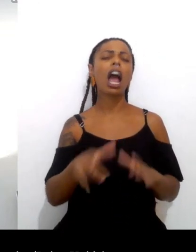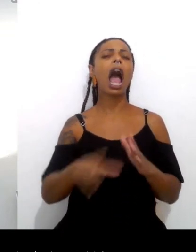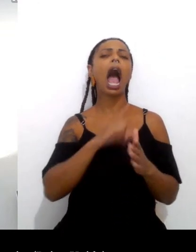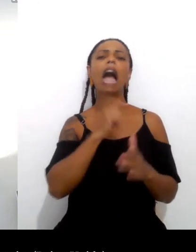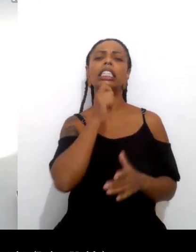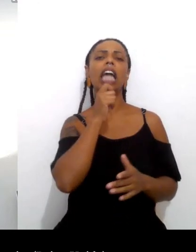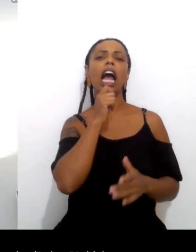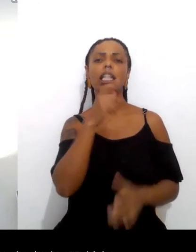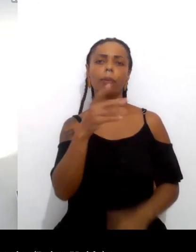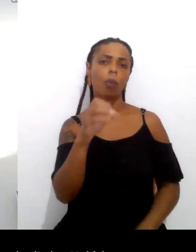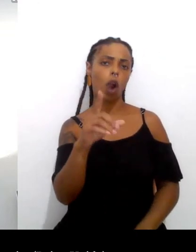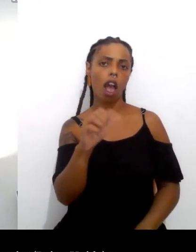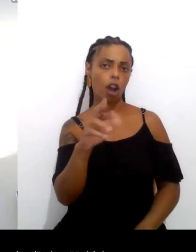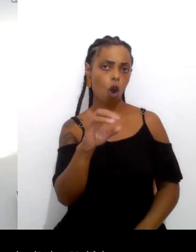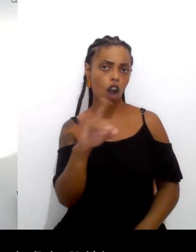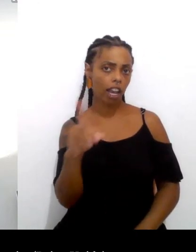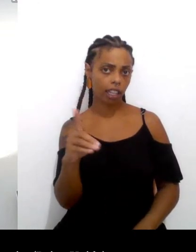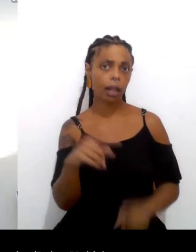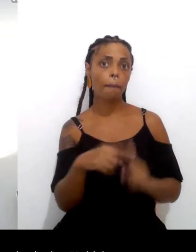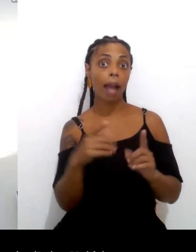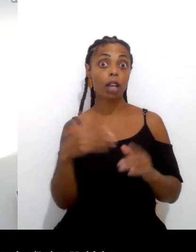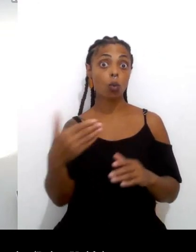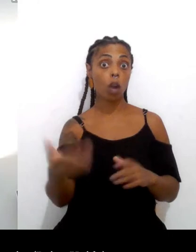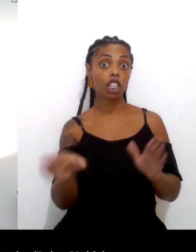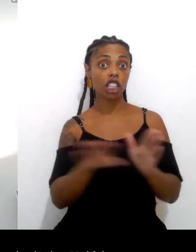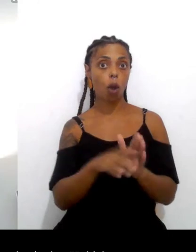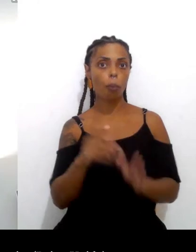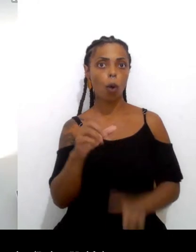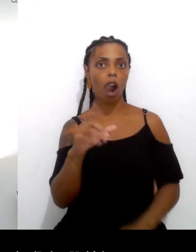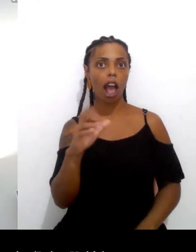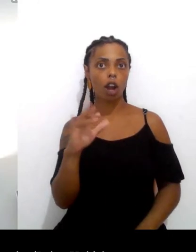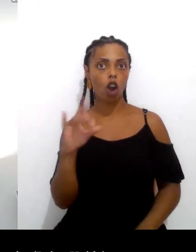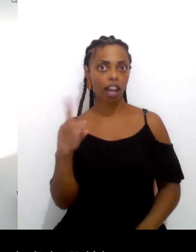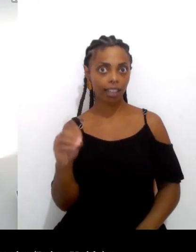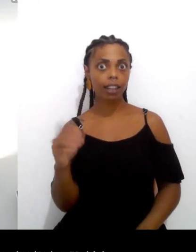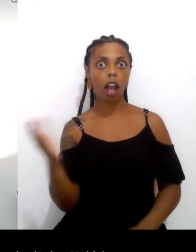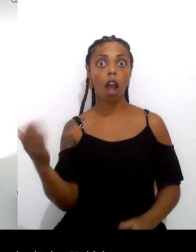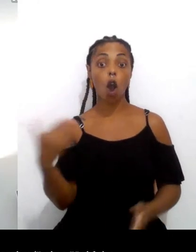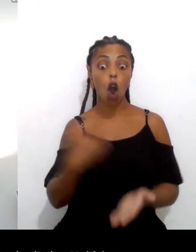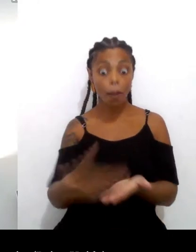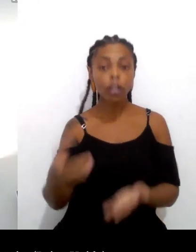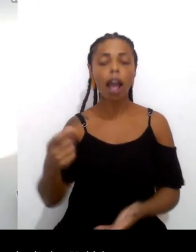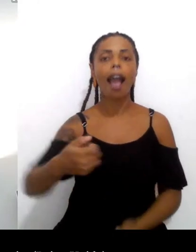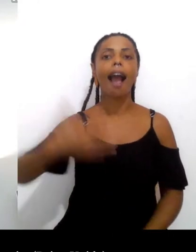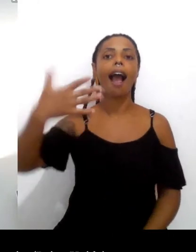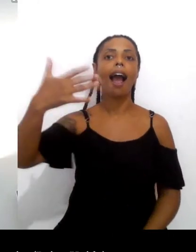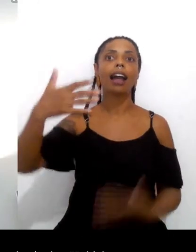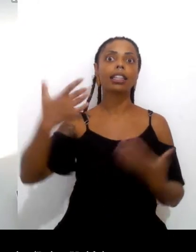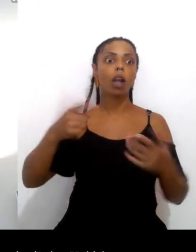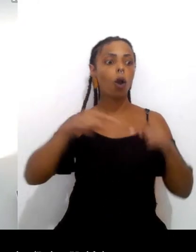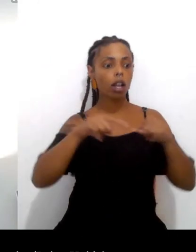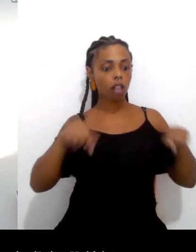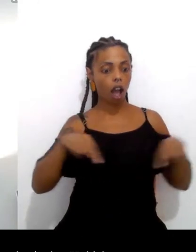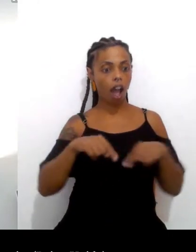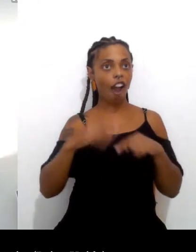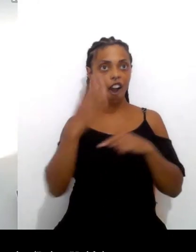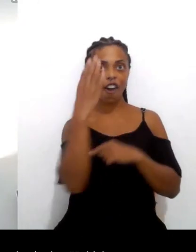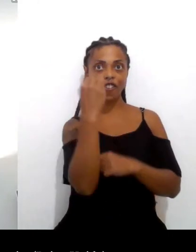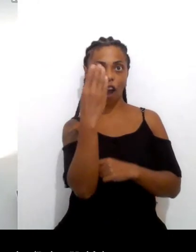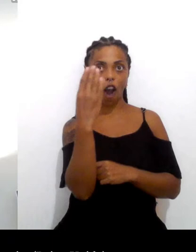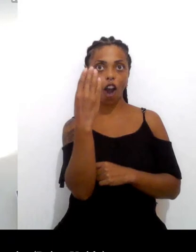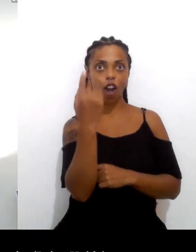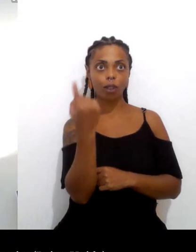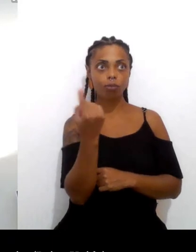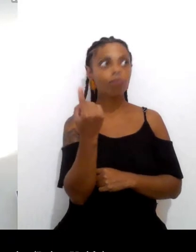da Polaroid e a Polaroid quando chegou era muito cara então Acabei de fotos automática era uma oportunidade oferecia